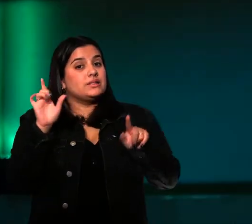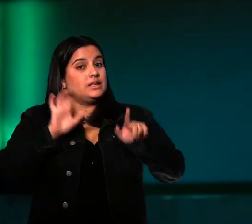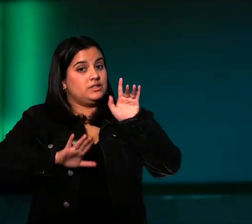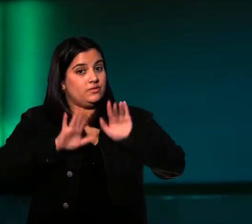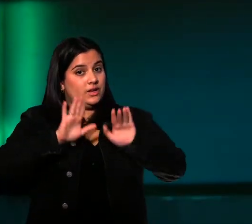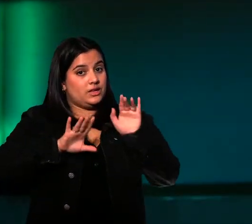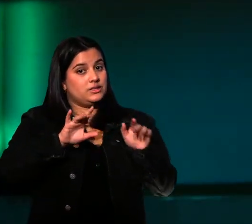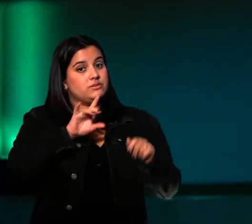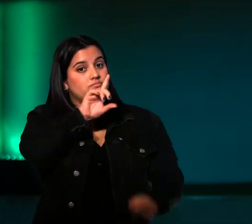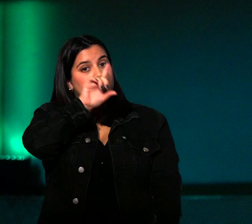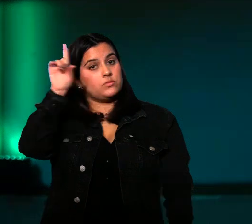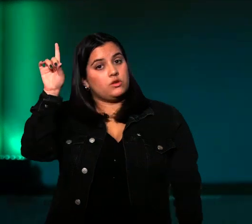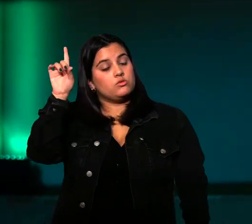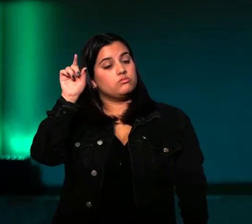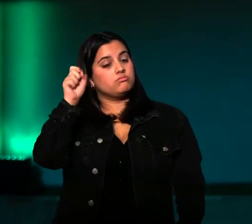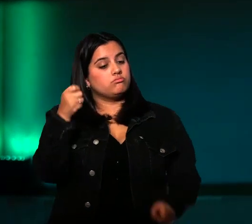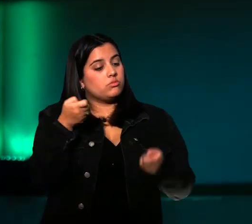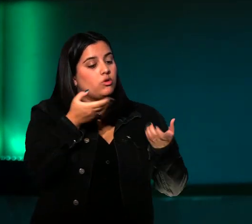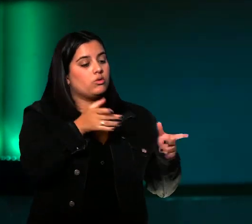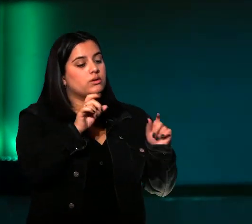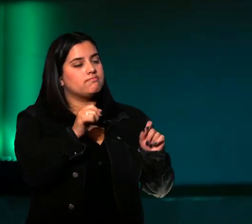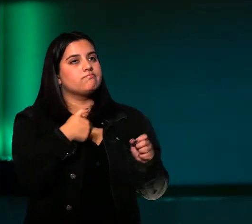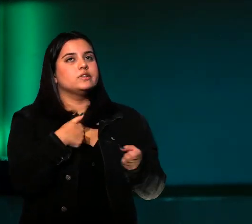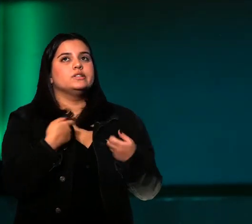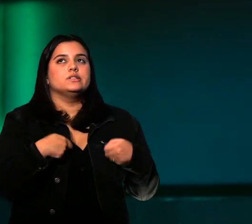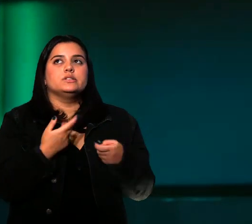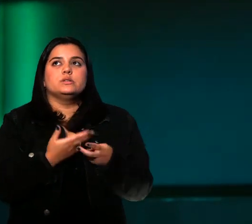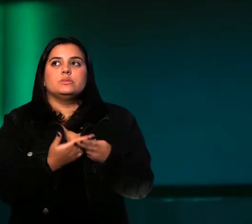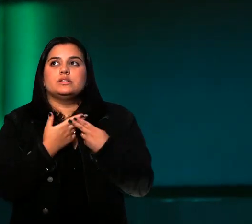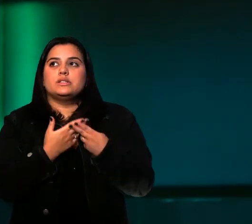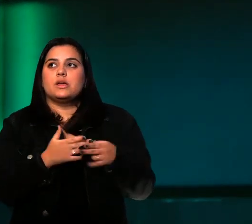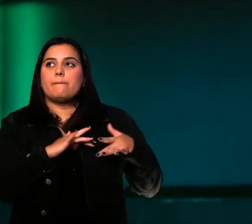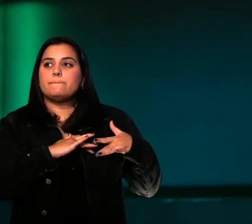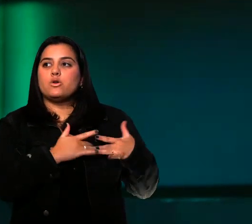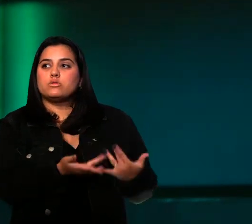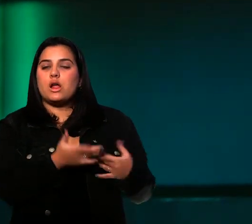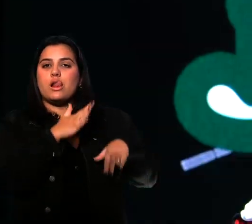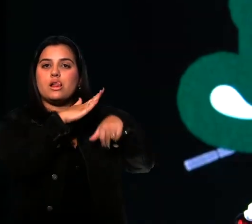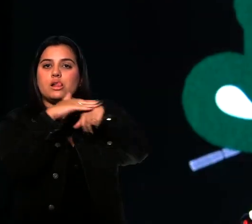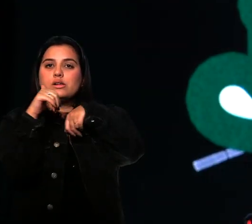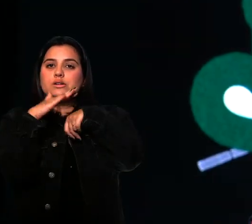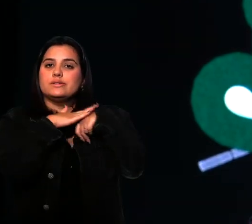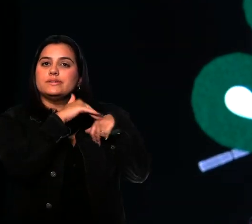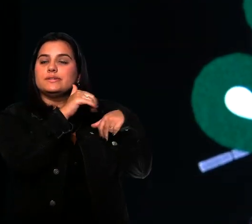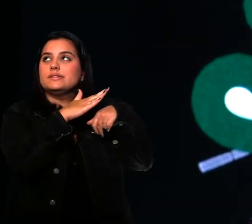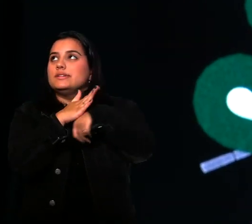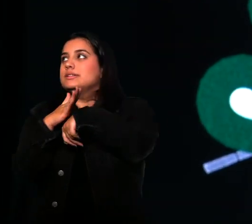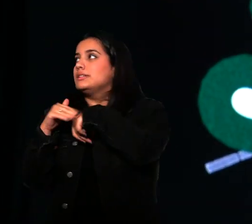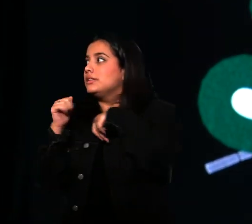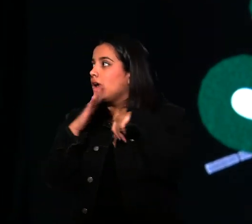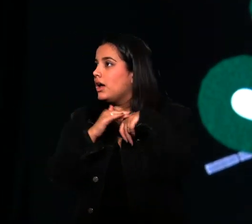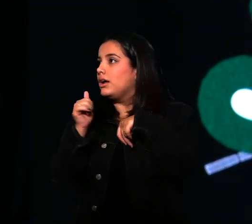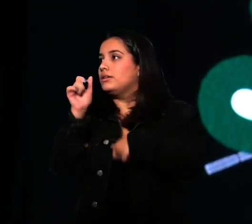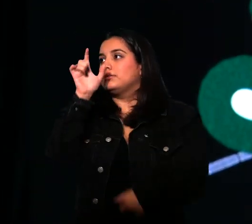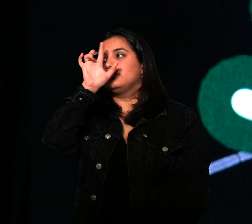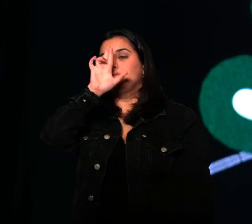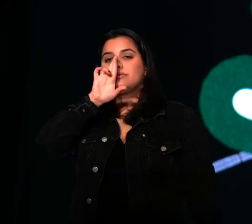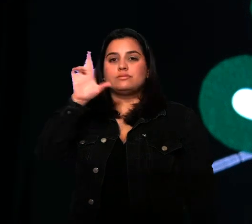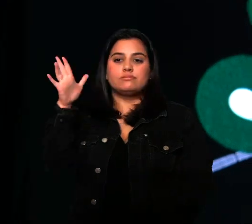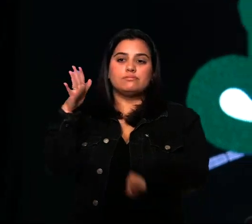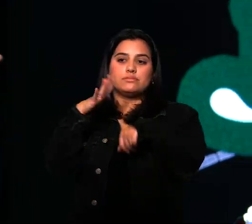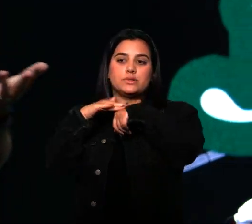vida? Paciência, bondade, mansidão, Senhor.